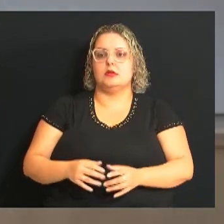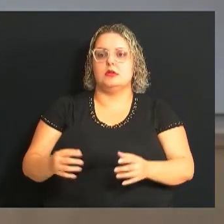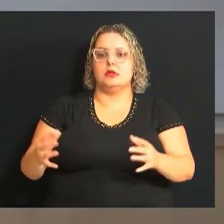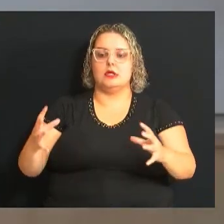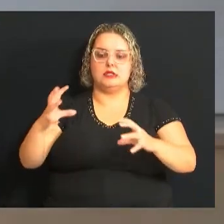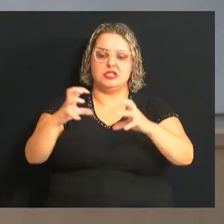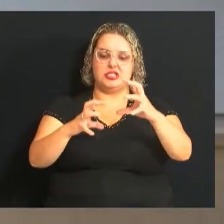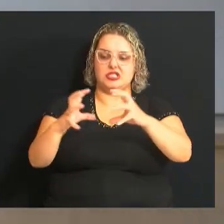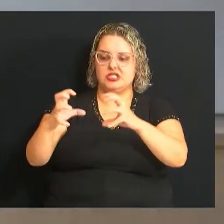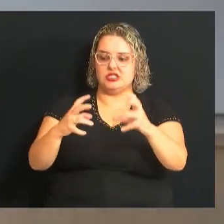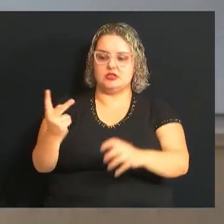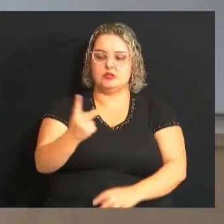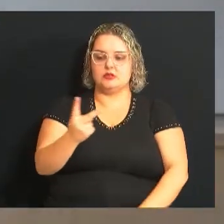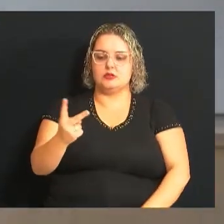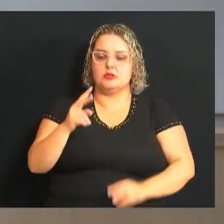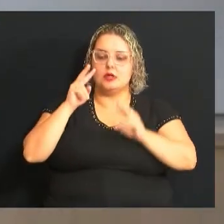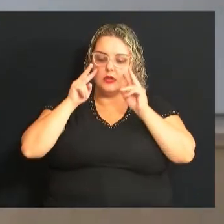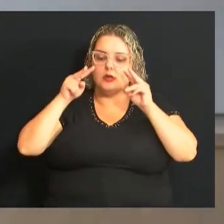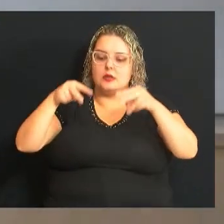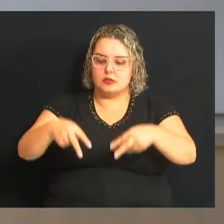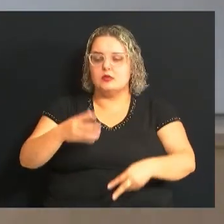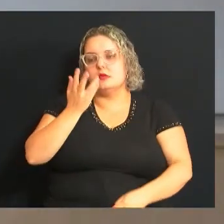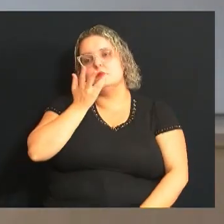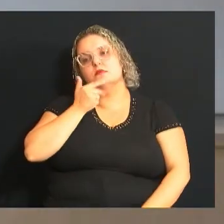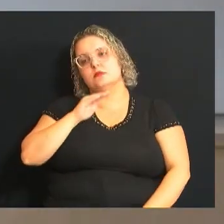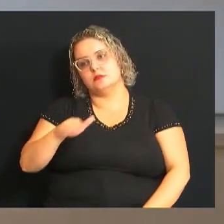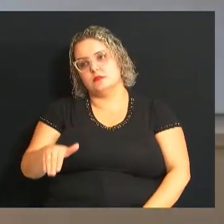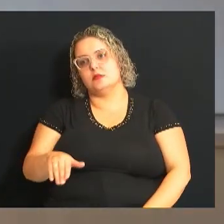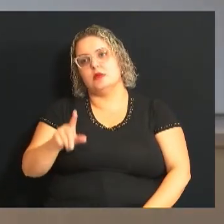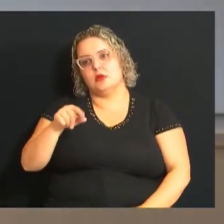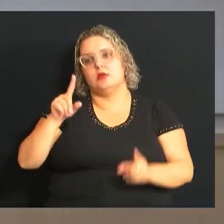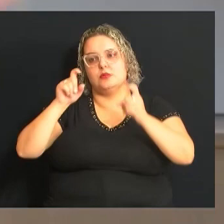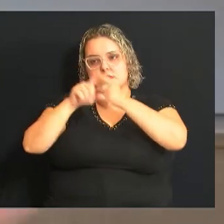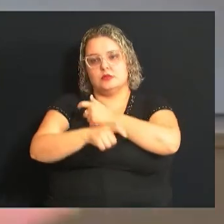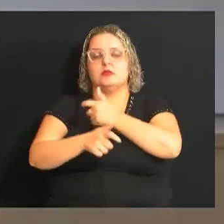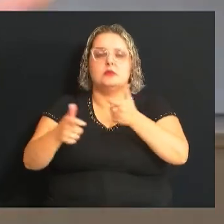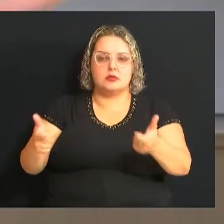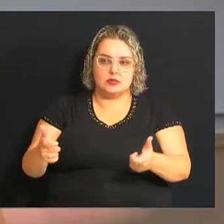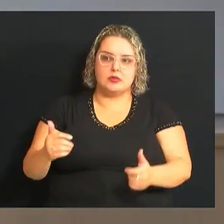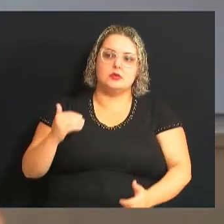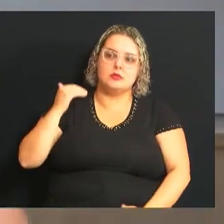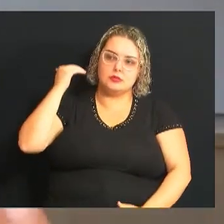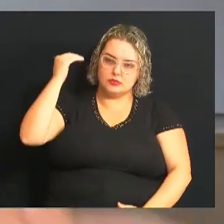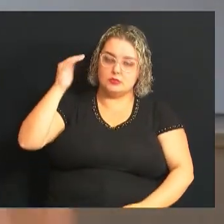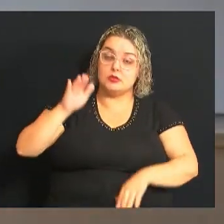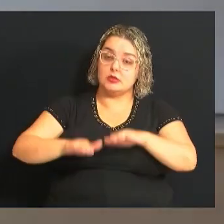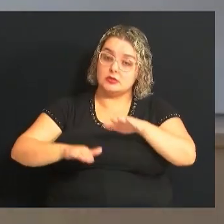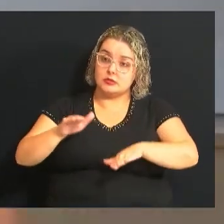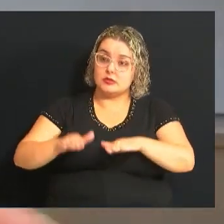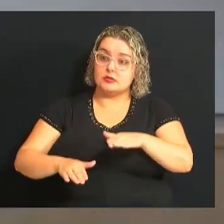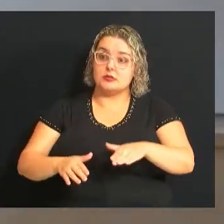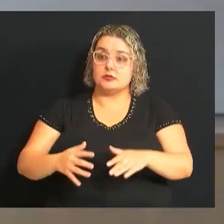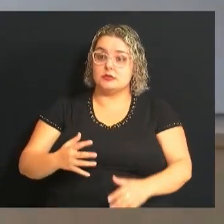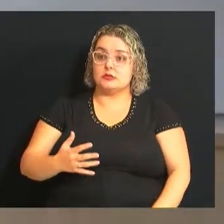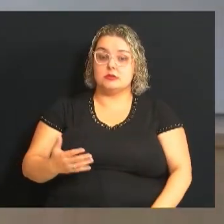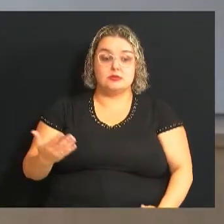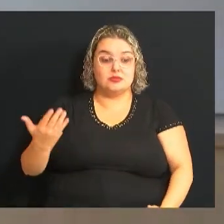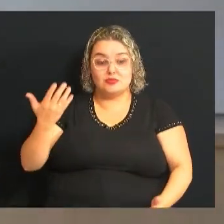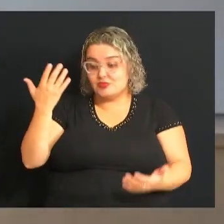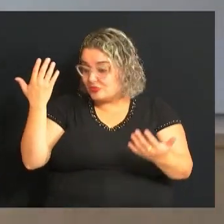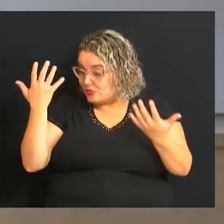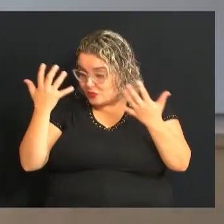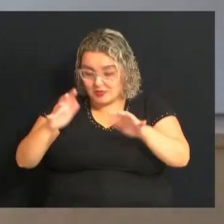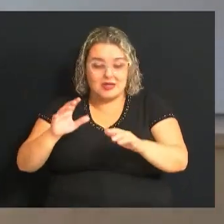entre eles e olhar realmente para a criança, porque isso é um desafio grande. Os adultos estão muitas vezes cegos no conflito